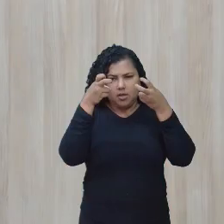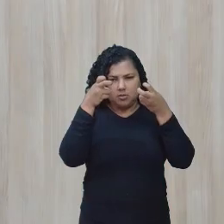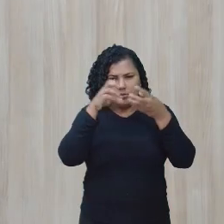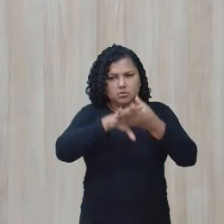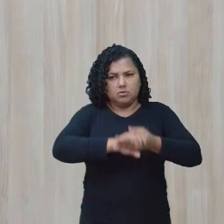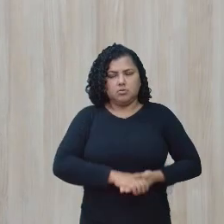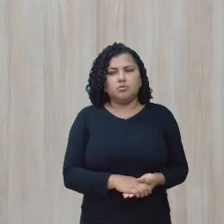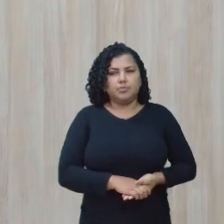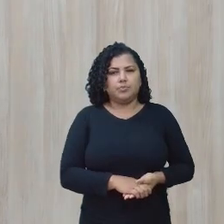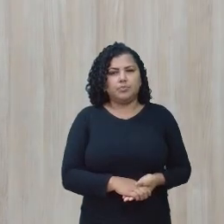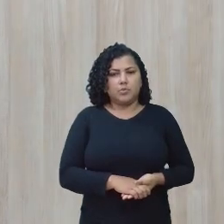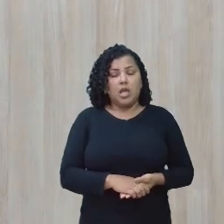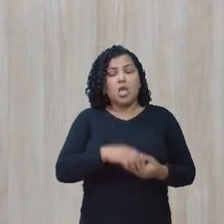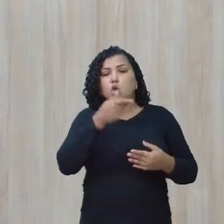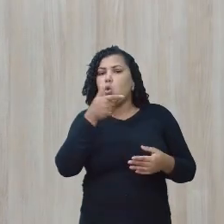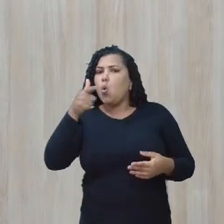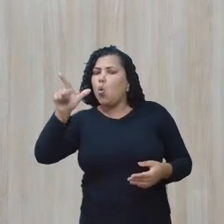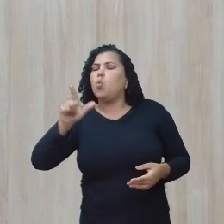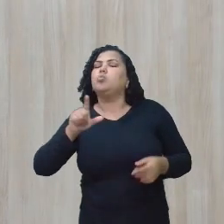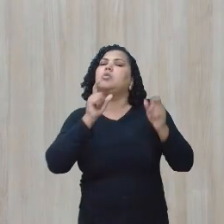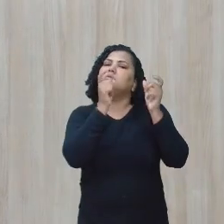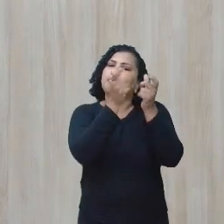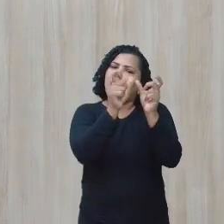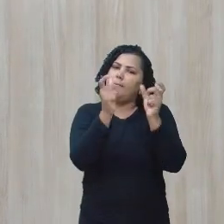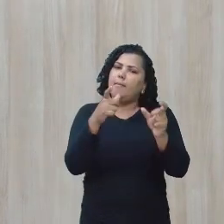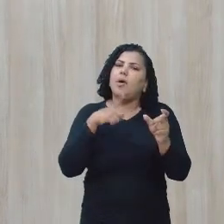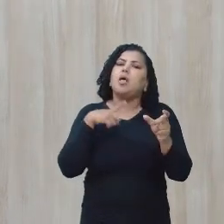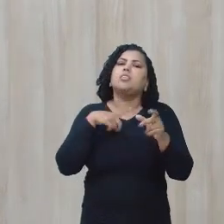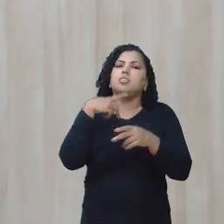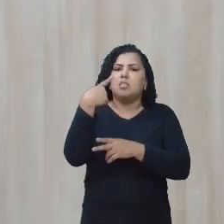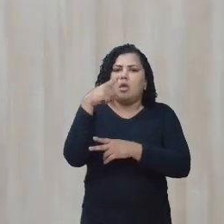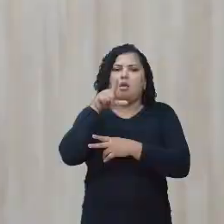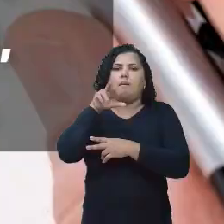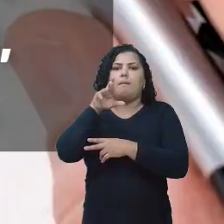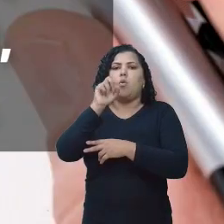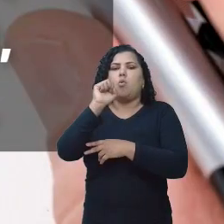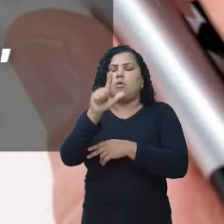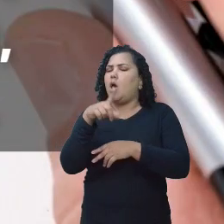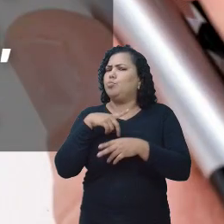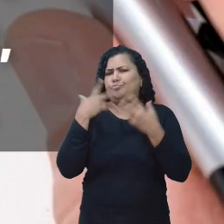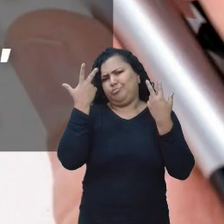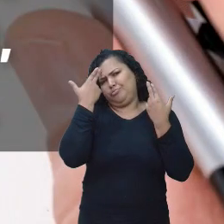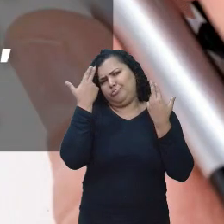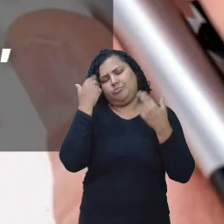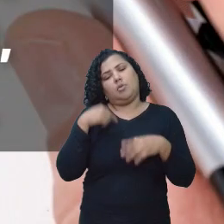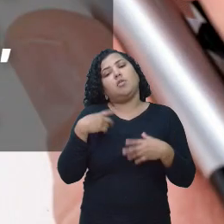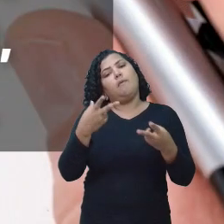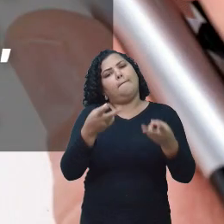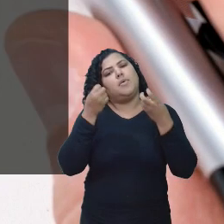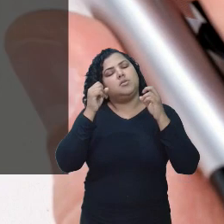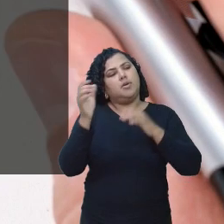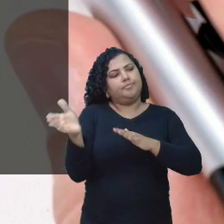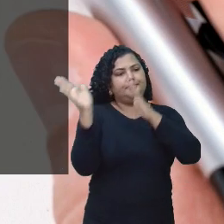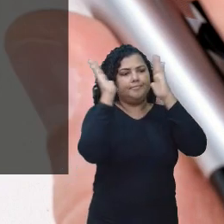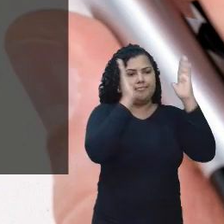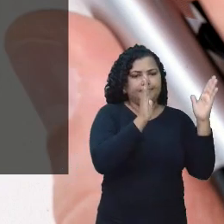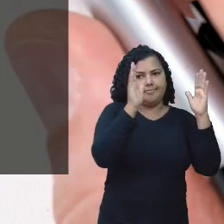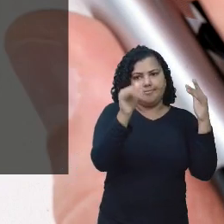para os dois. E algumas outras palavras têm plural normal, tá vendo? Vamos separar um para cada lado para a gente entender isso melhor.